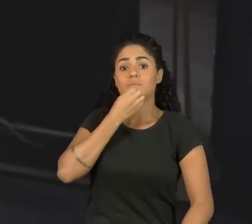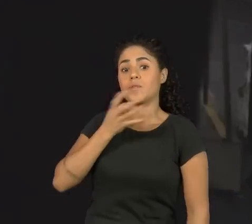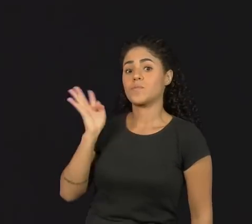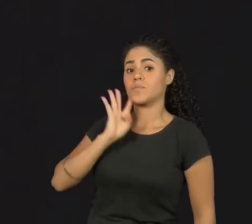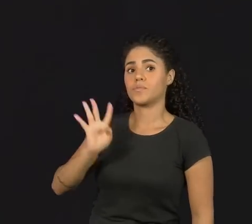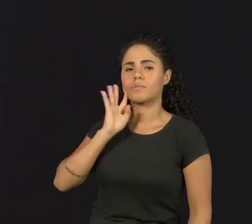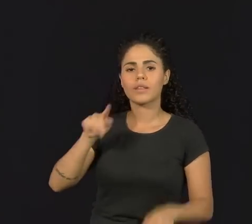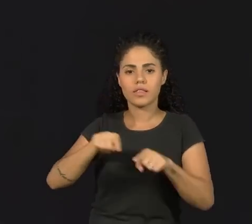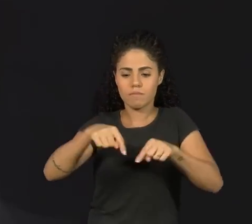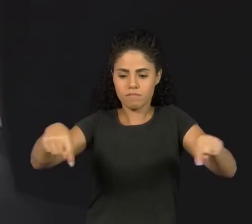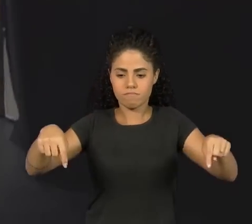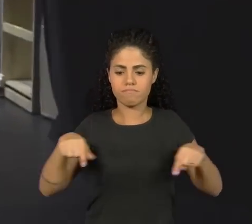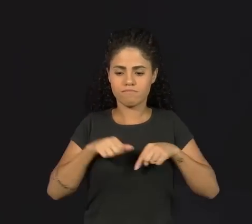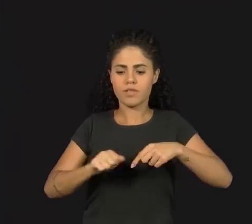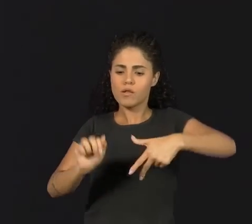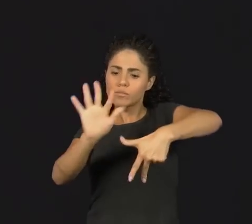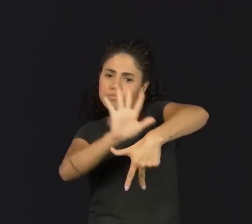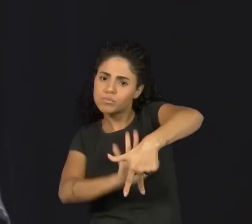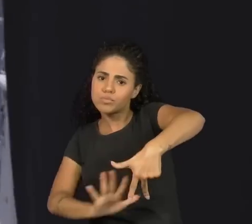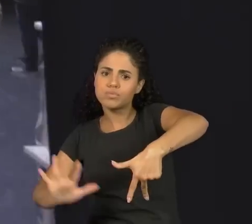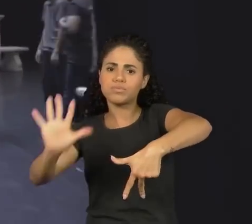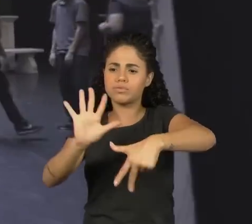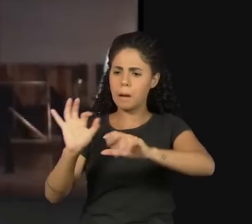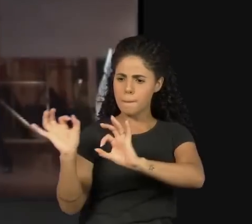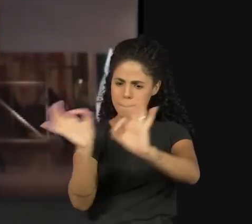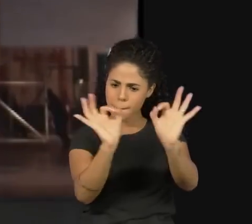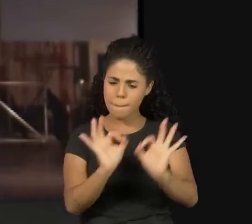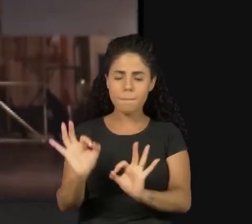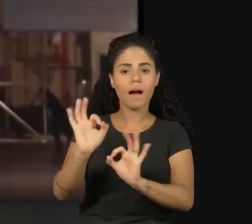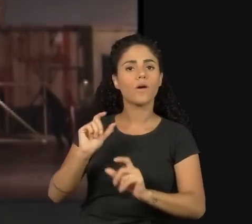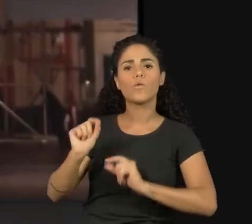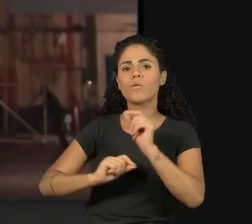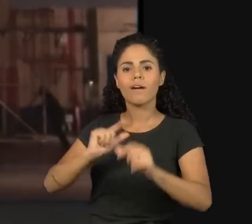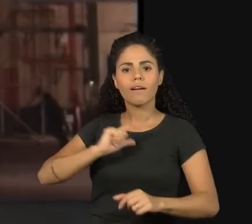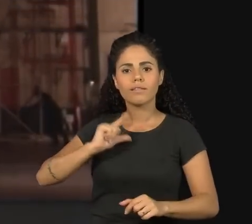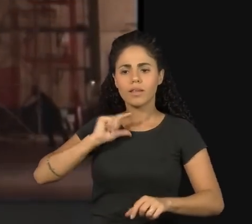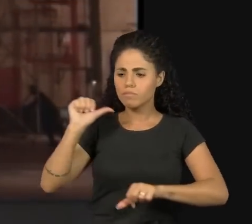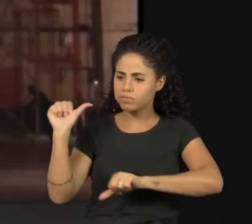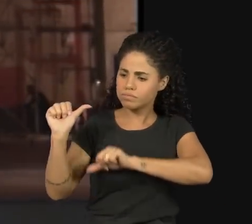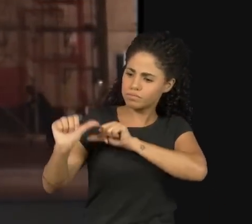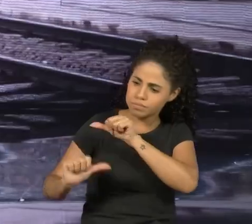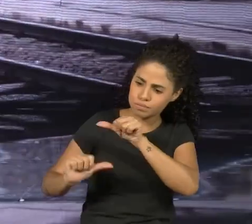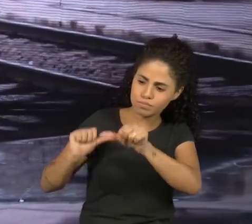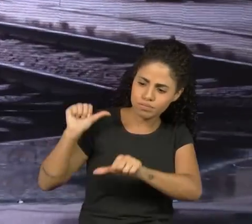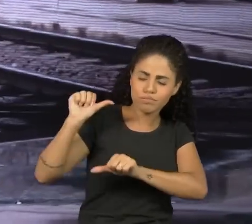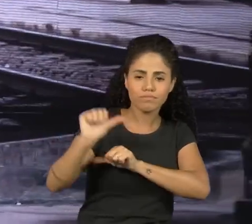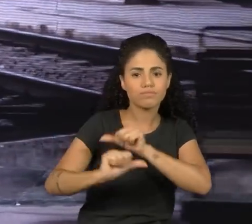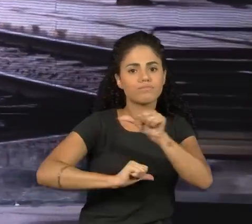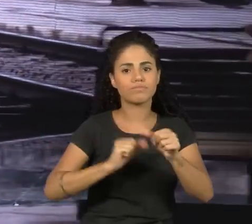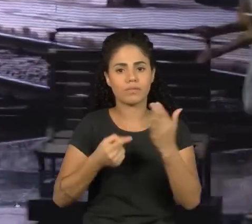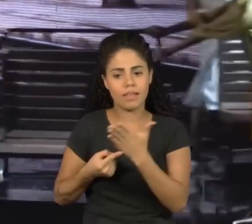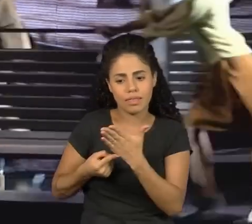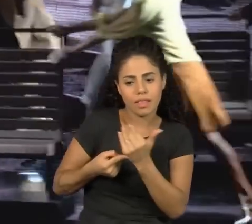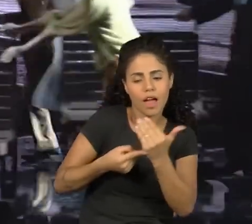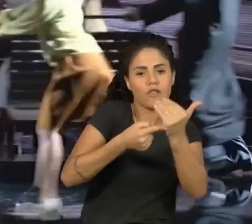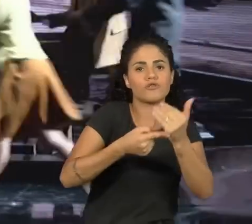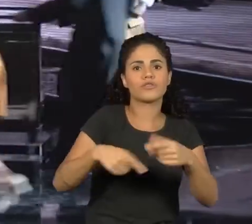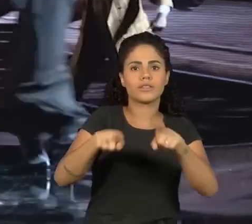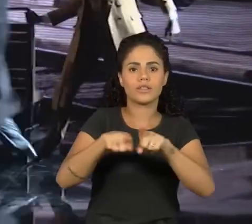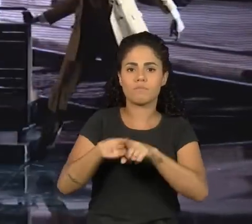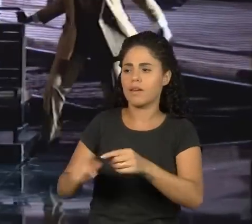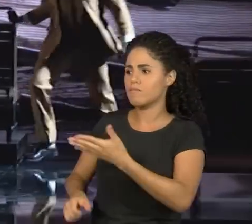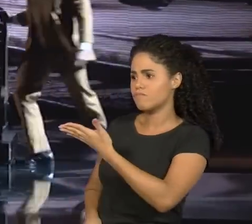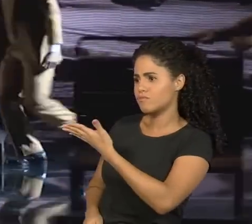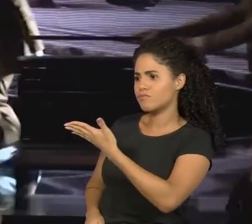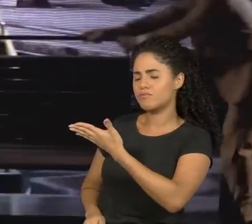A cenografia moderna, por sua vez, é marcada pela constante inovação, incorporando tecnologias como